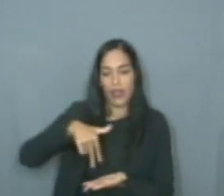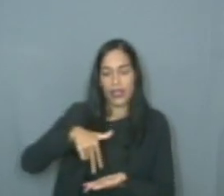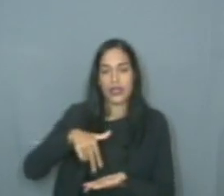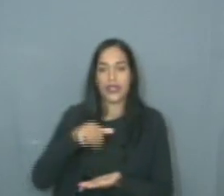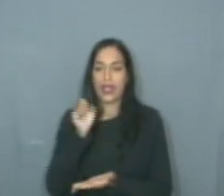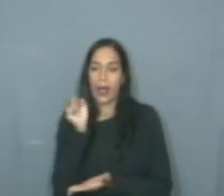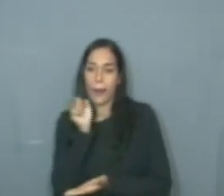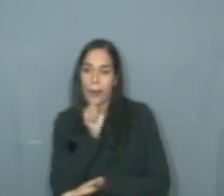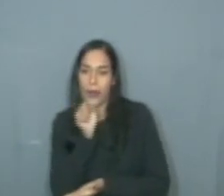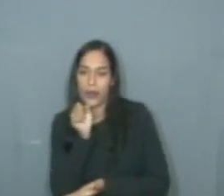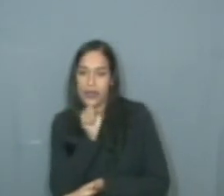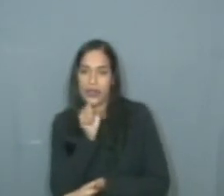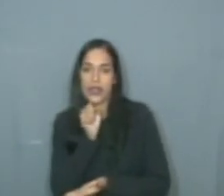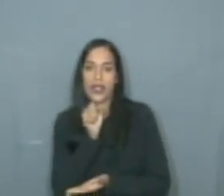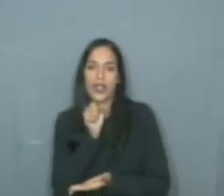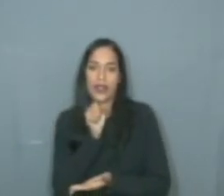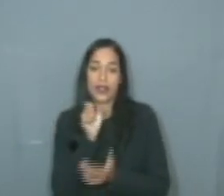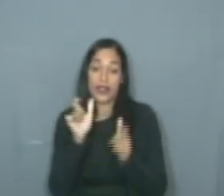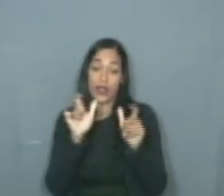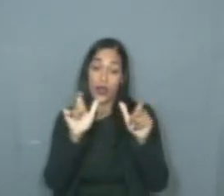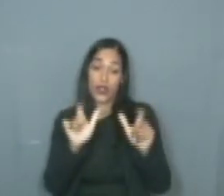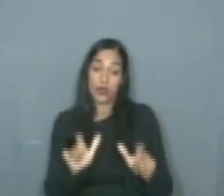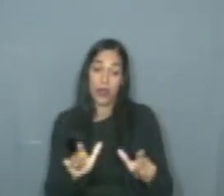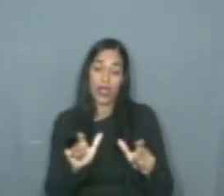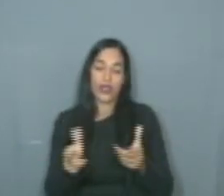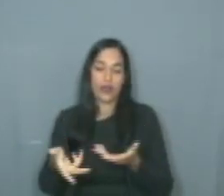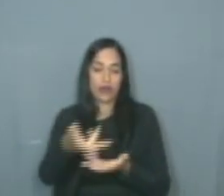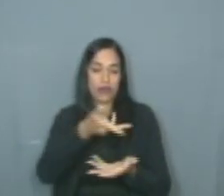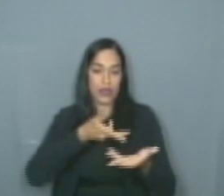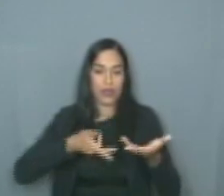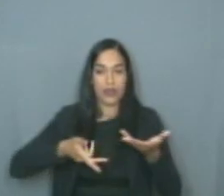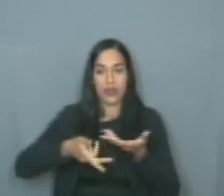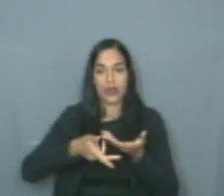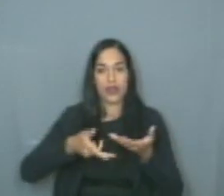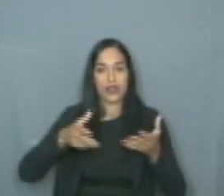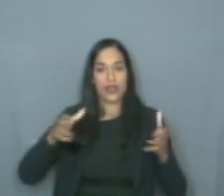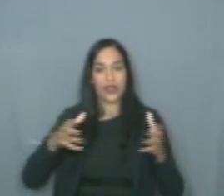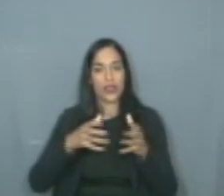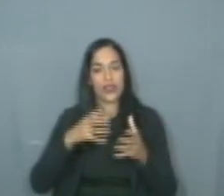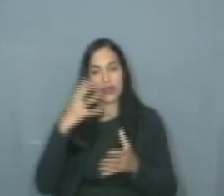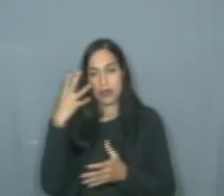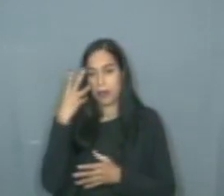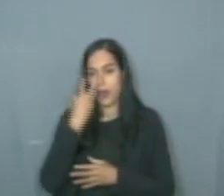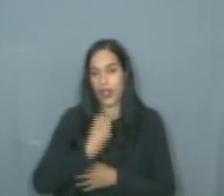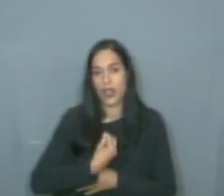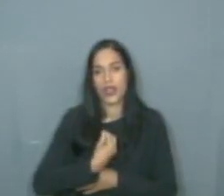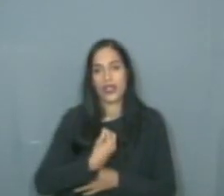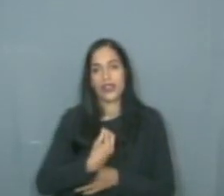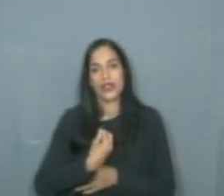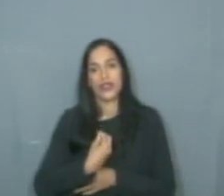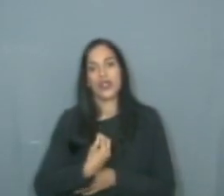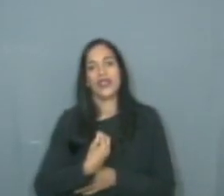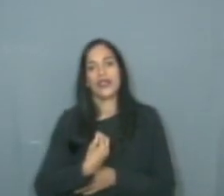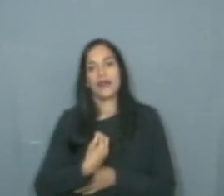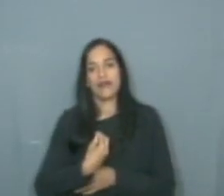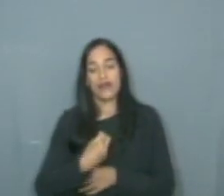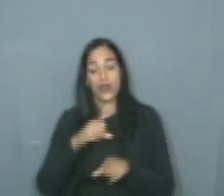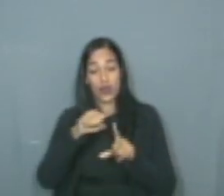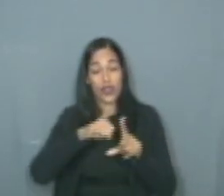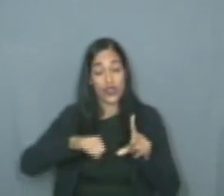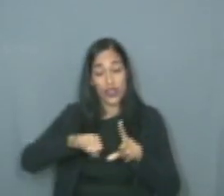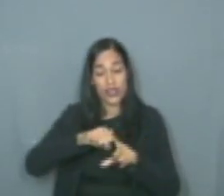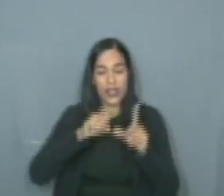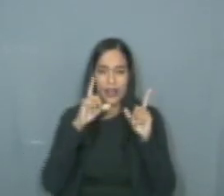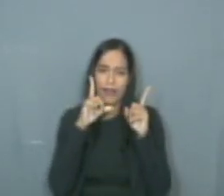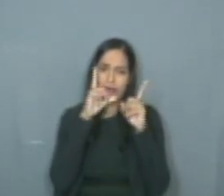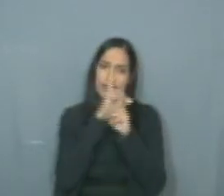ainda cria um espaço de coletividade, de beleza, num mundo tão difícil de